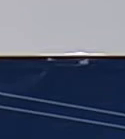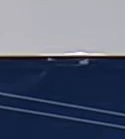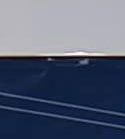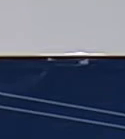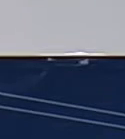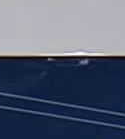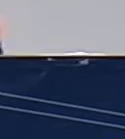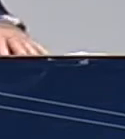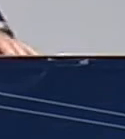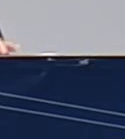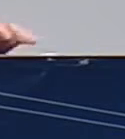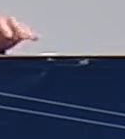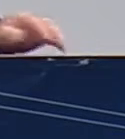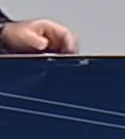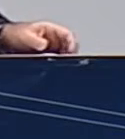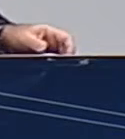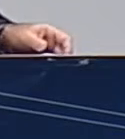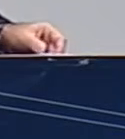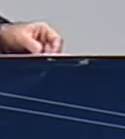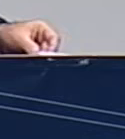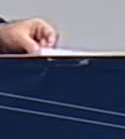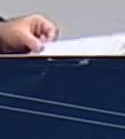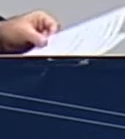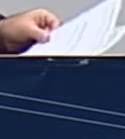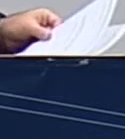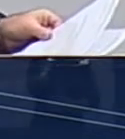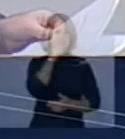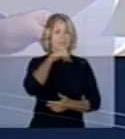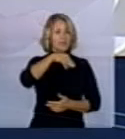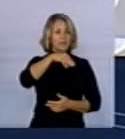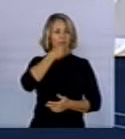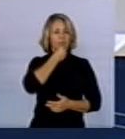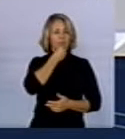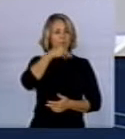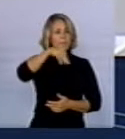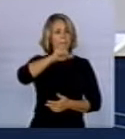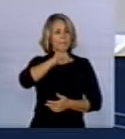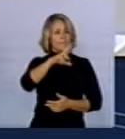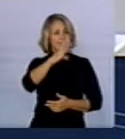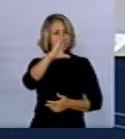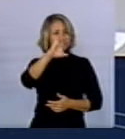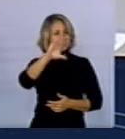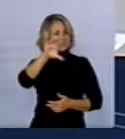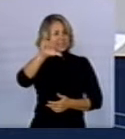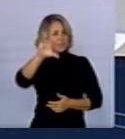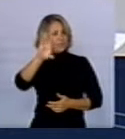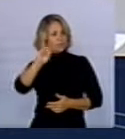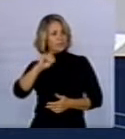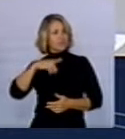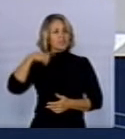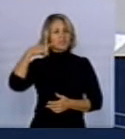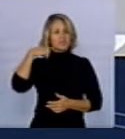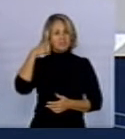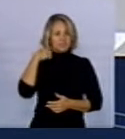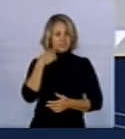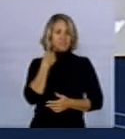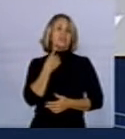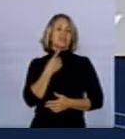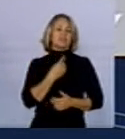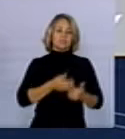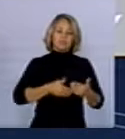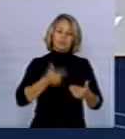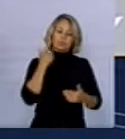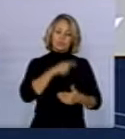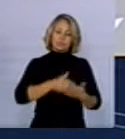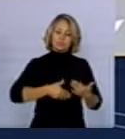Eu convido agora o doutor Marcelo Proença, advogado com atuação no